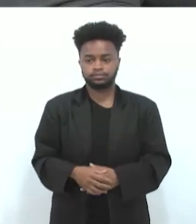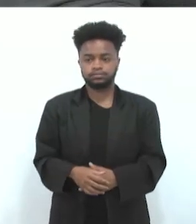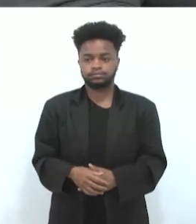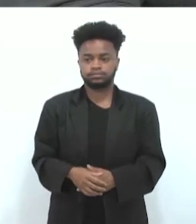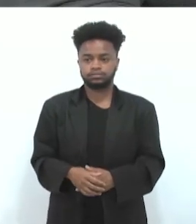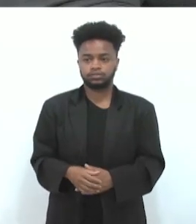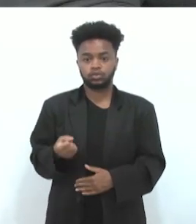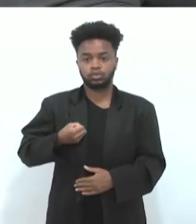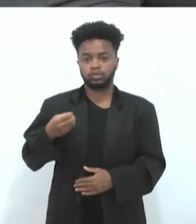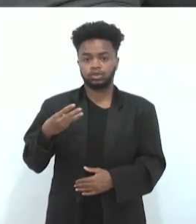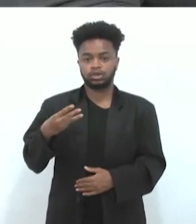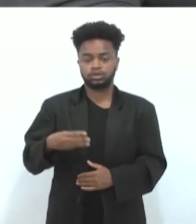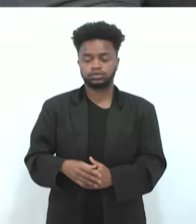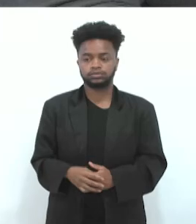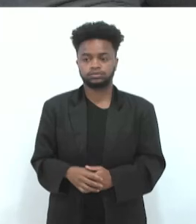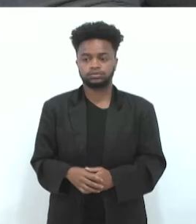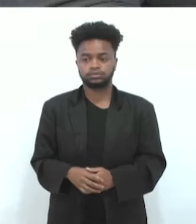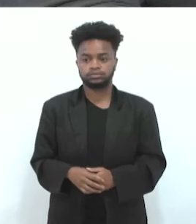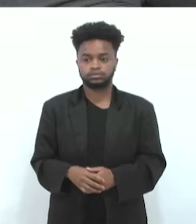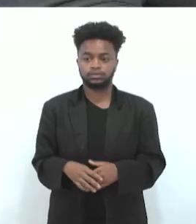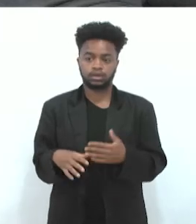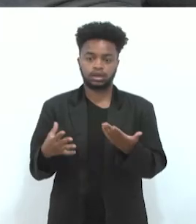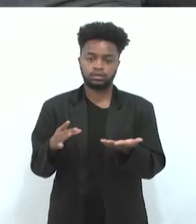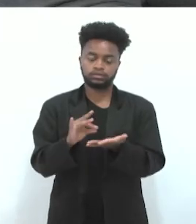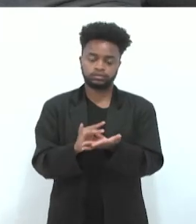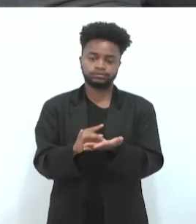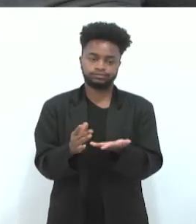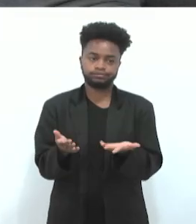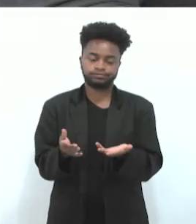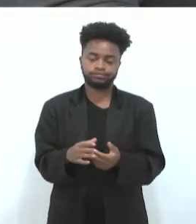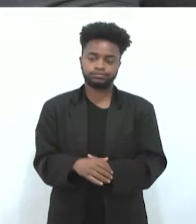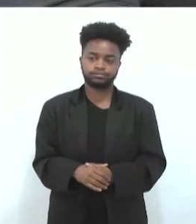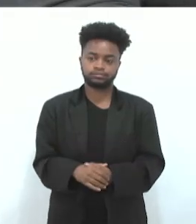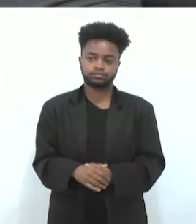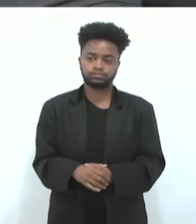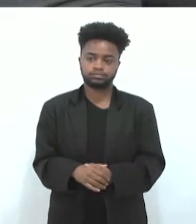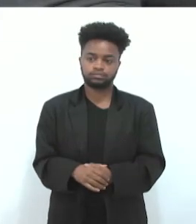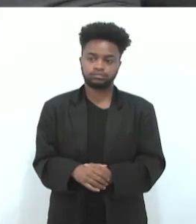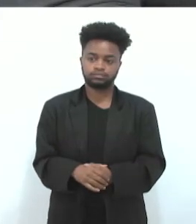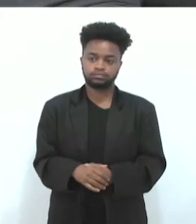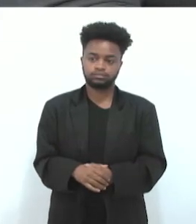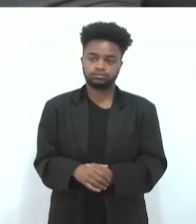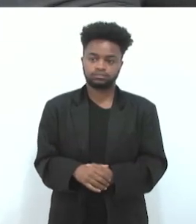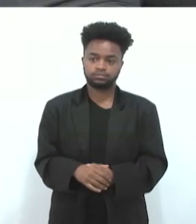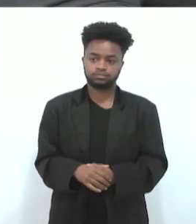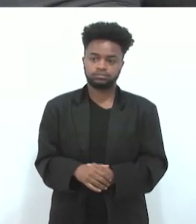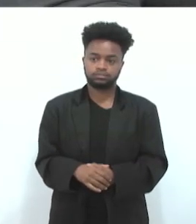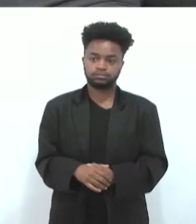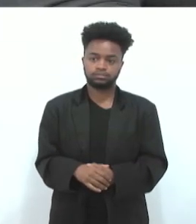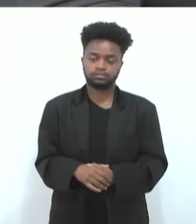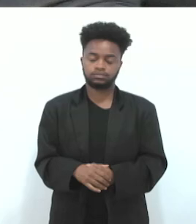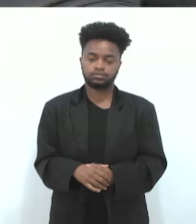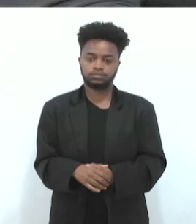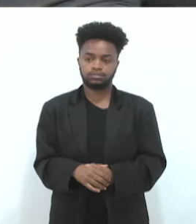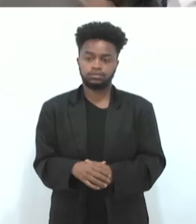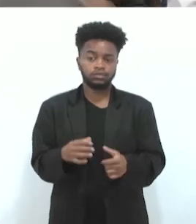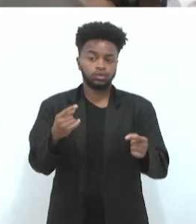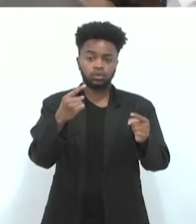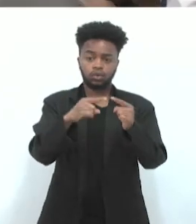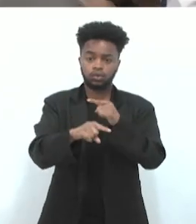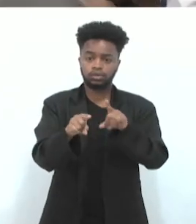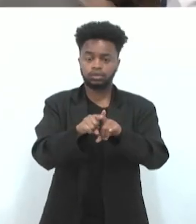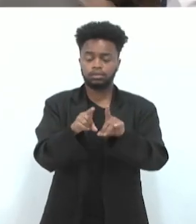3. É, realmente. Então, vinculando, Presidente. Na verdade, contraria até o